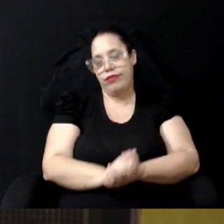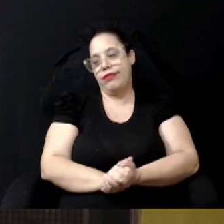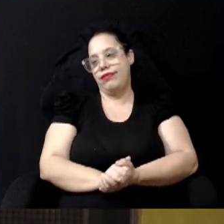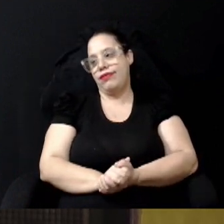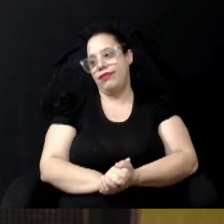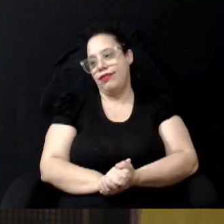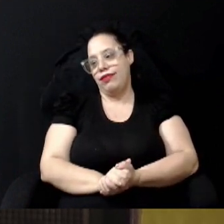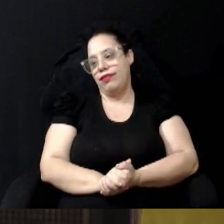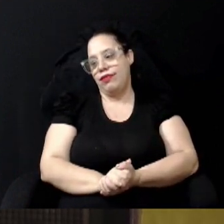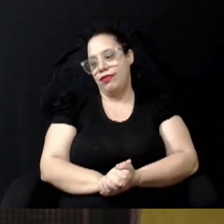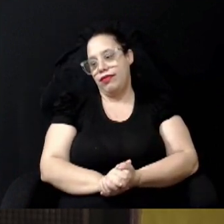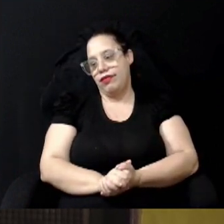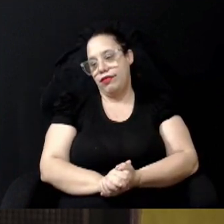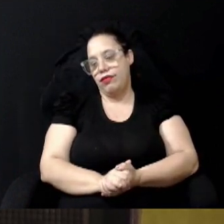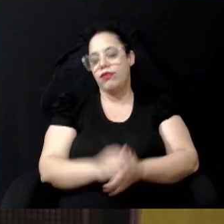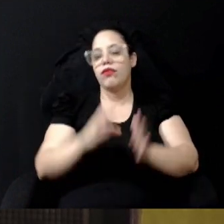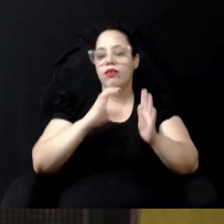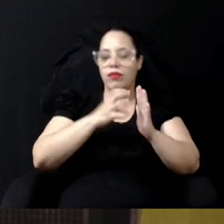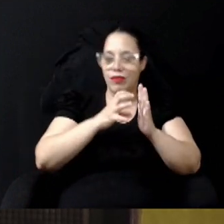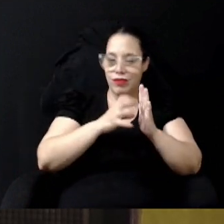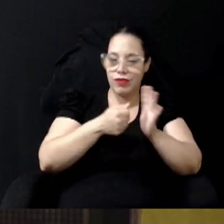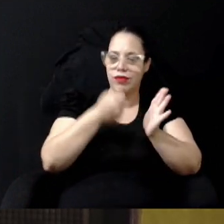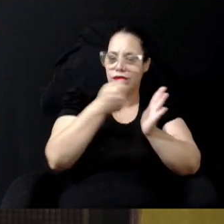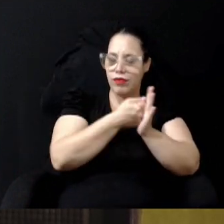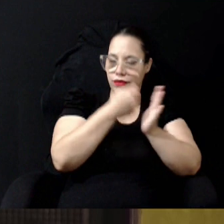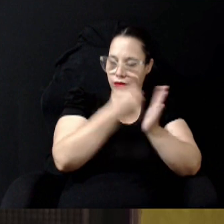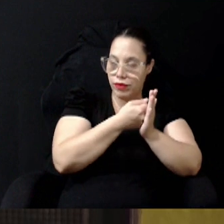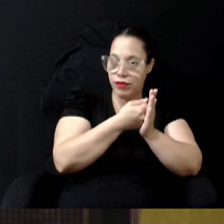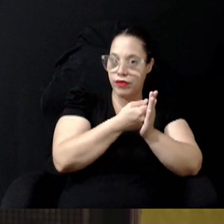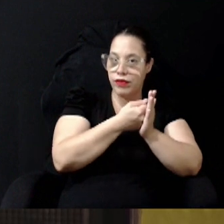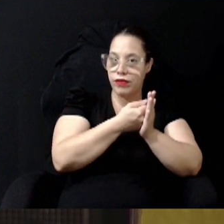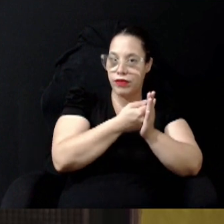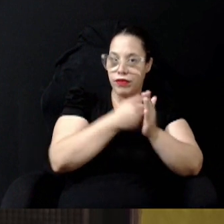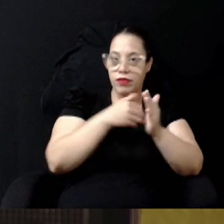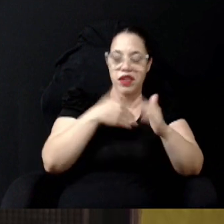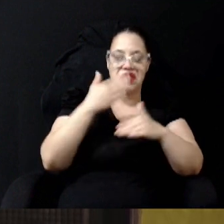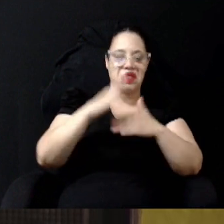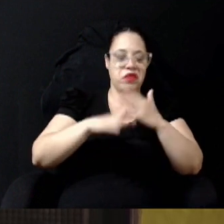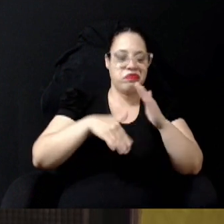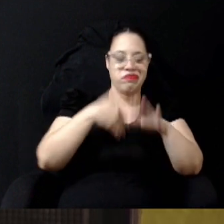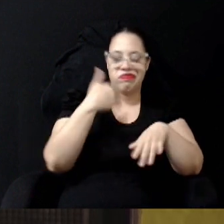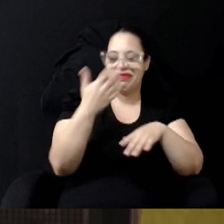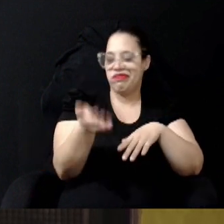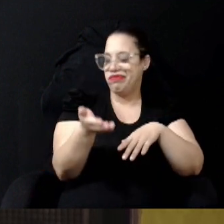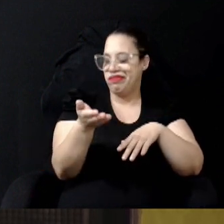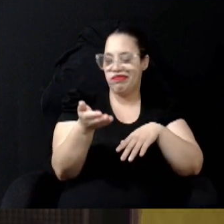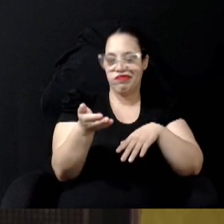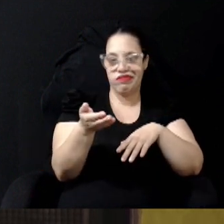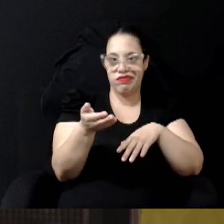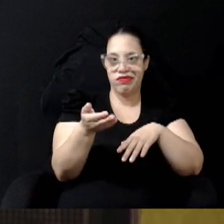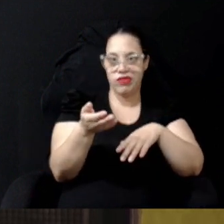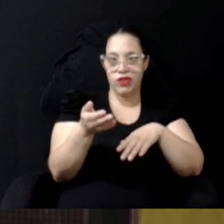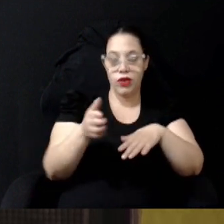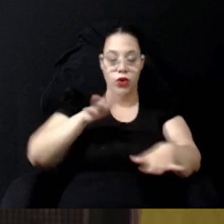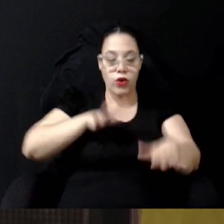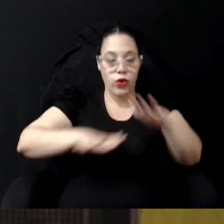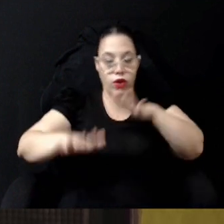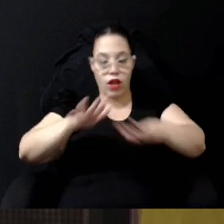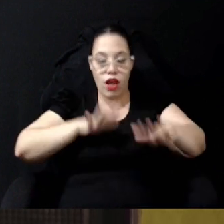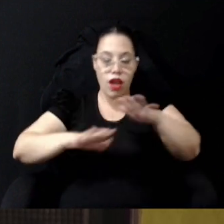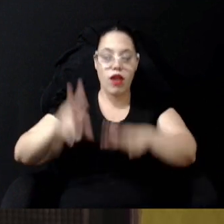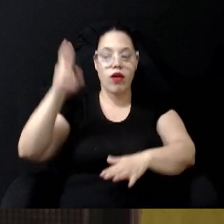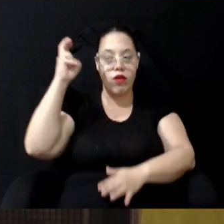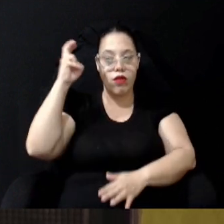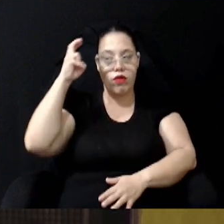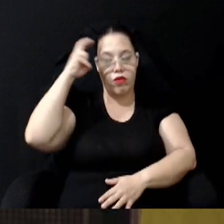nossos mandatos, eles passam, e as manifestações culturais como